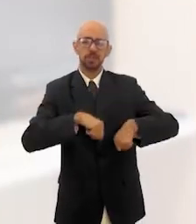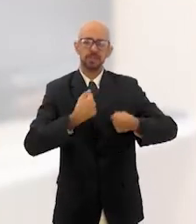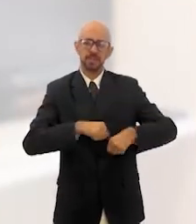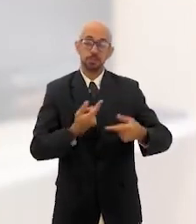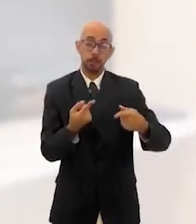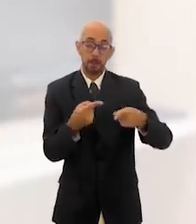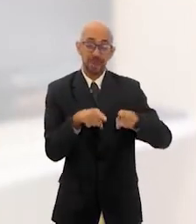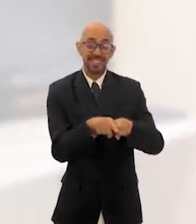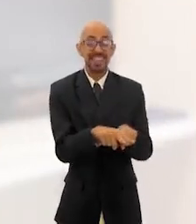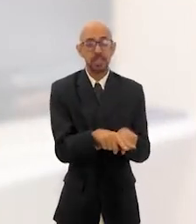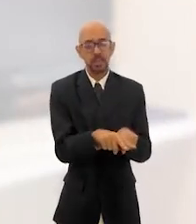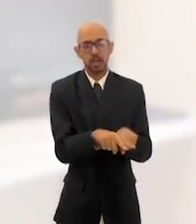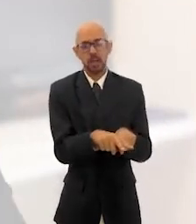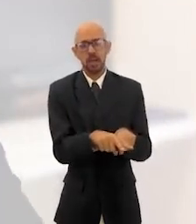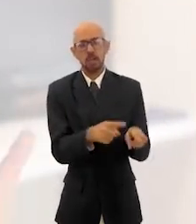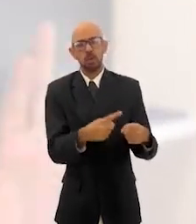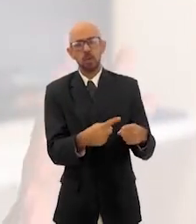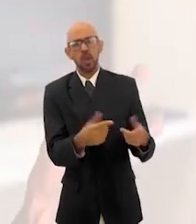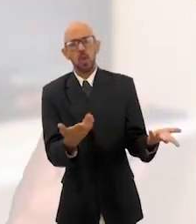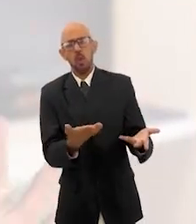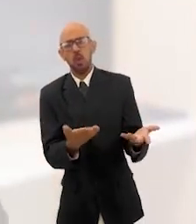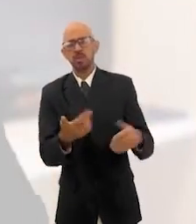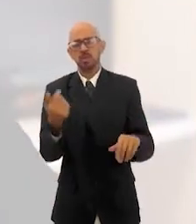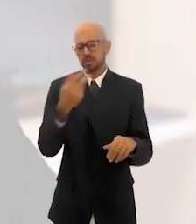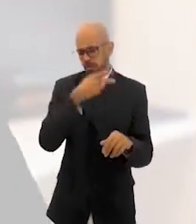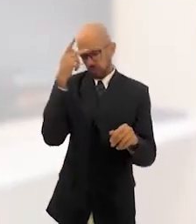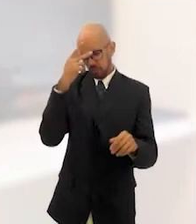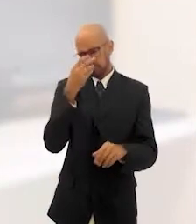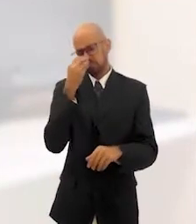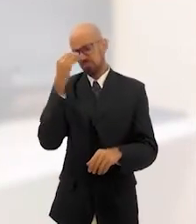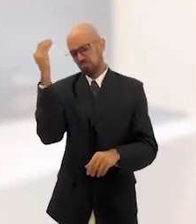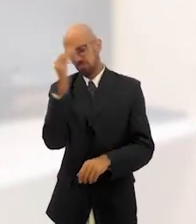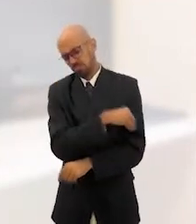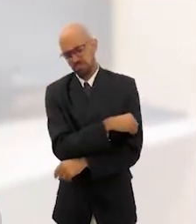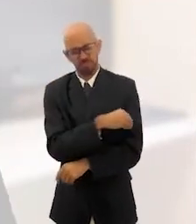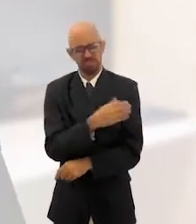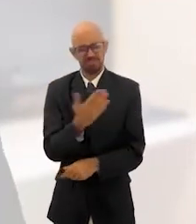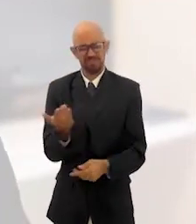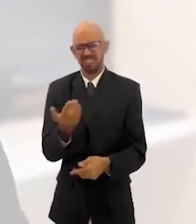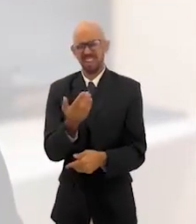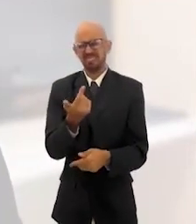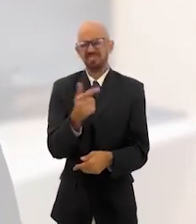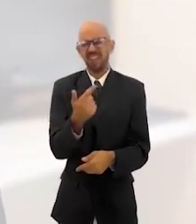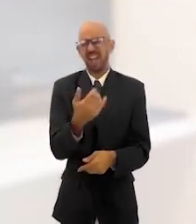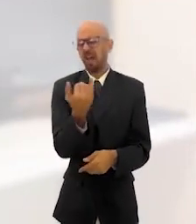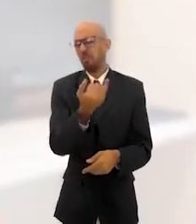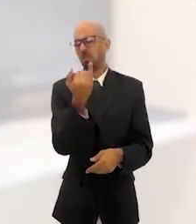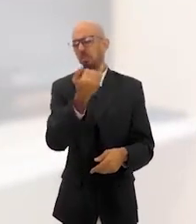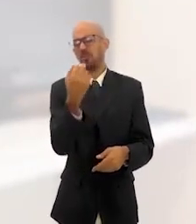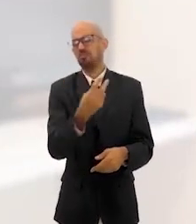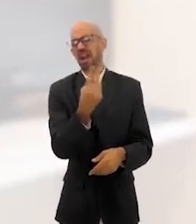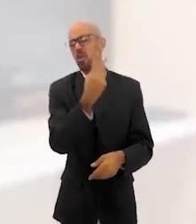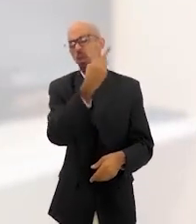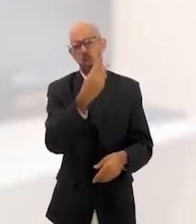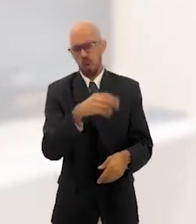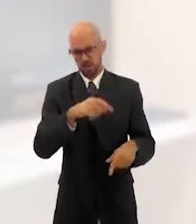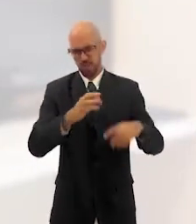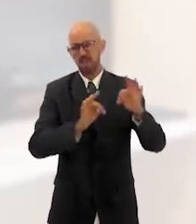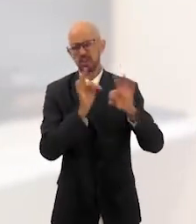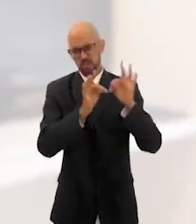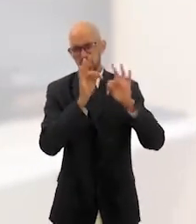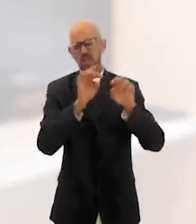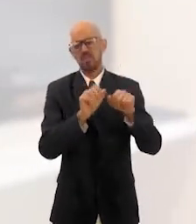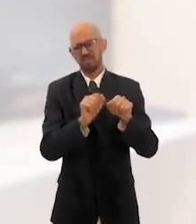uma parceria. As pessoas hoje em dia são descartáveis, é tudo descartável, a tecnologia também traz